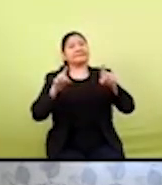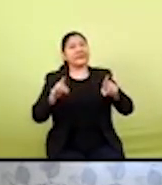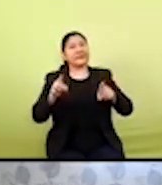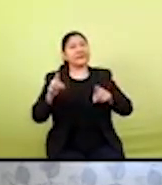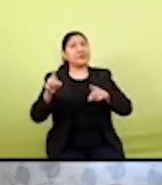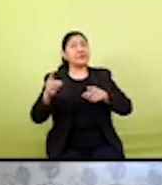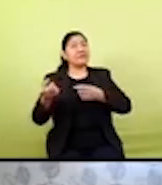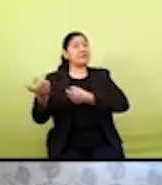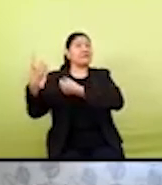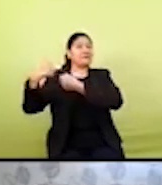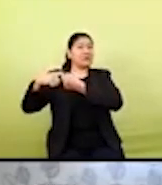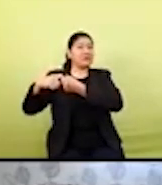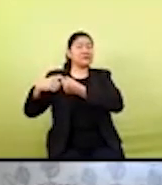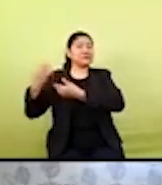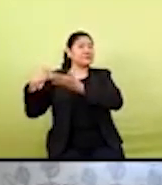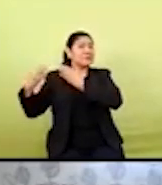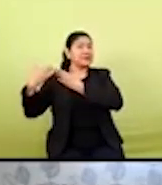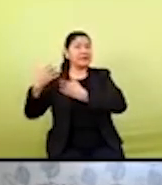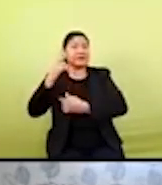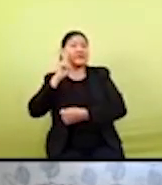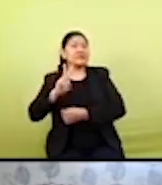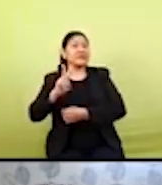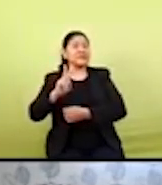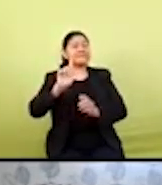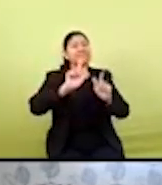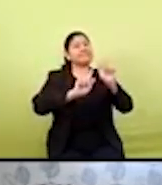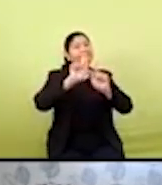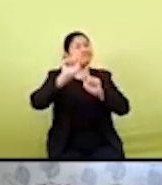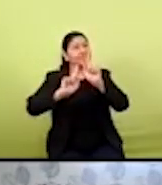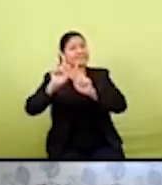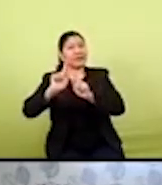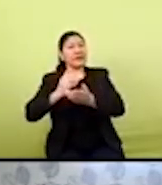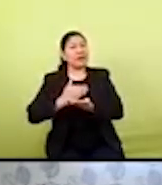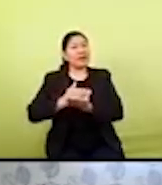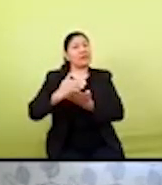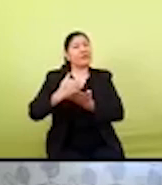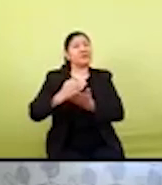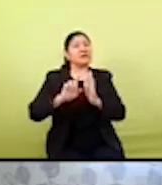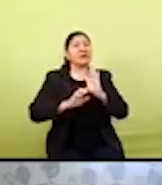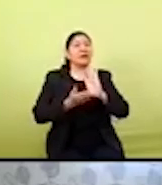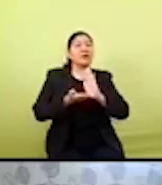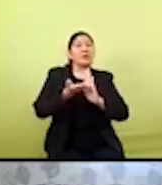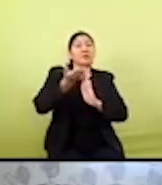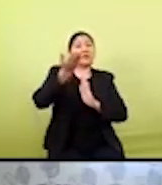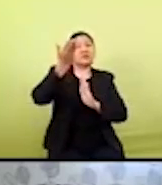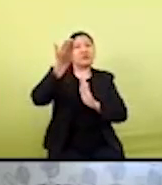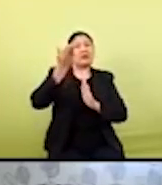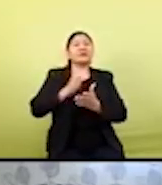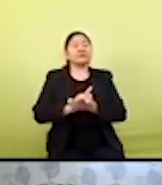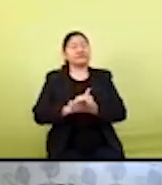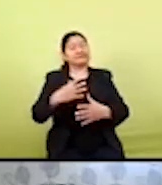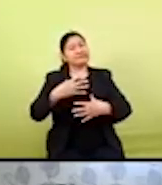muitos avanços, a gente vê as estatísticas que nos assustam, né? A